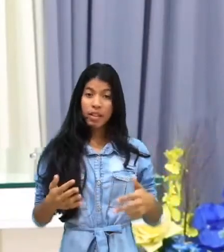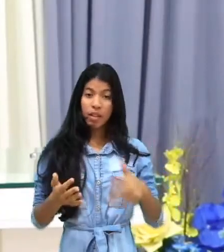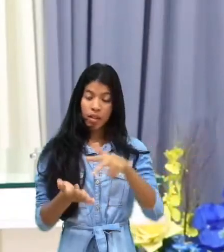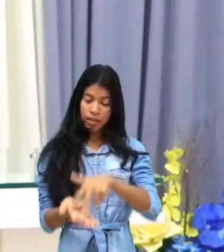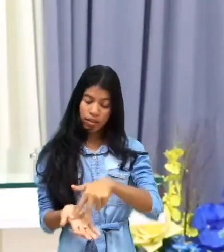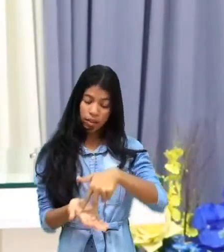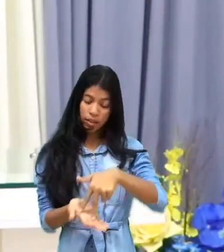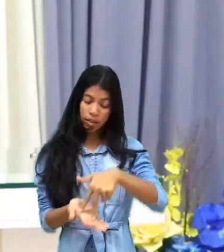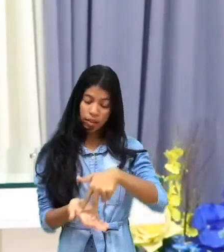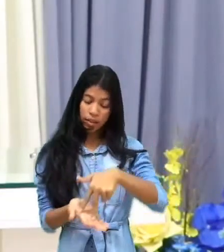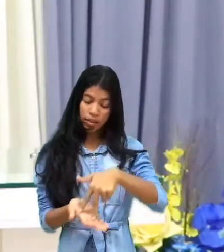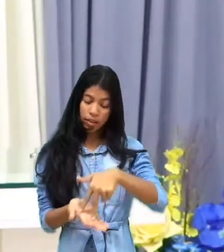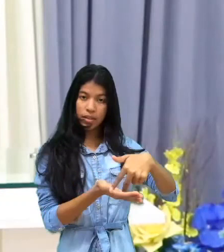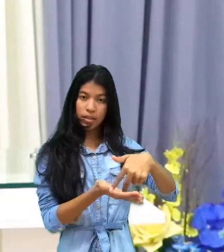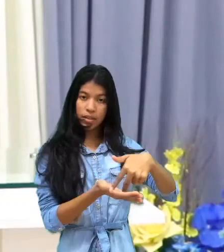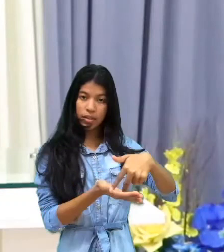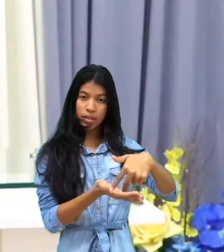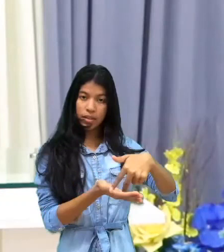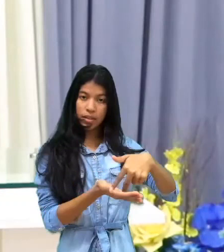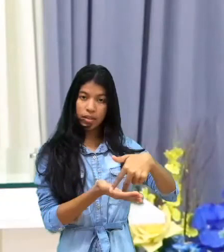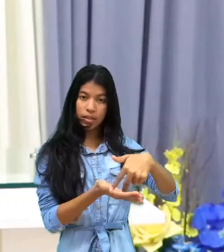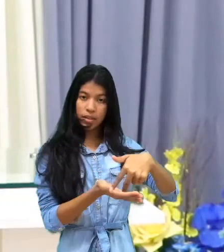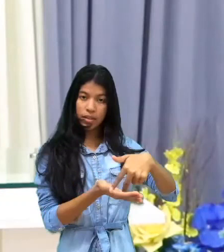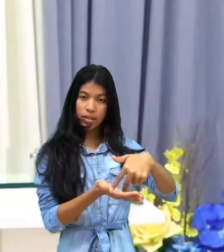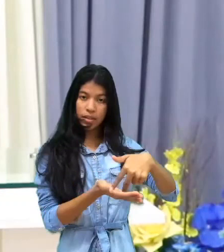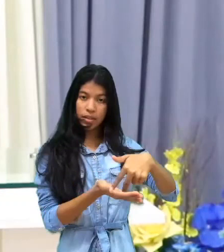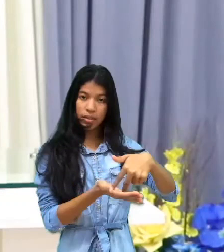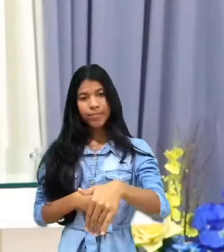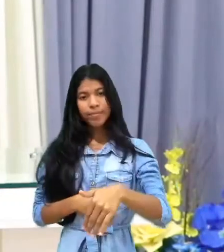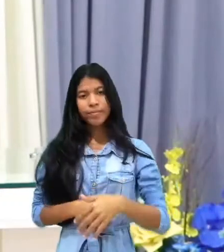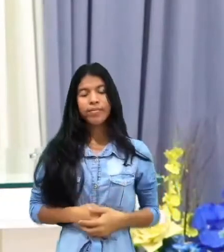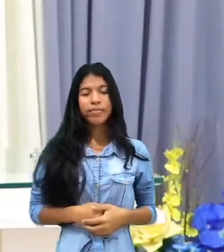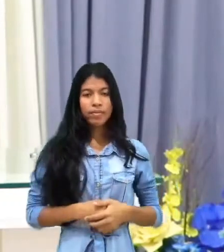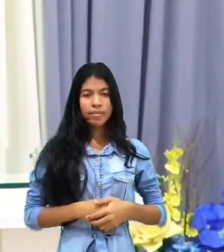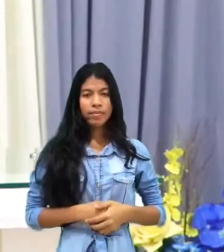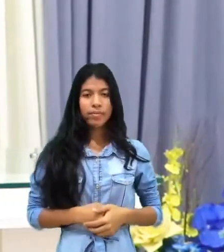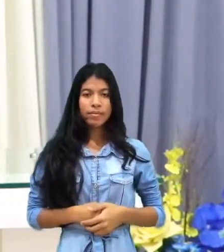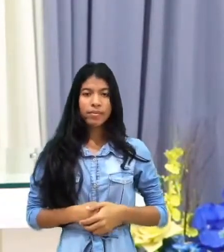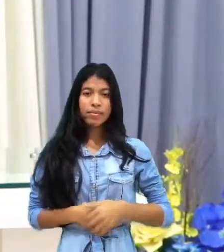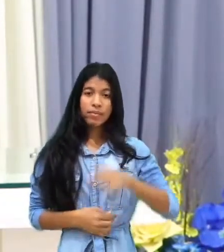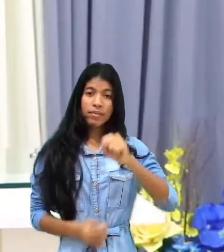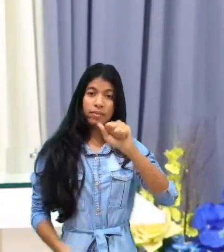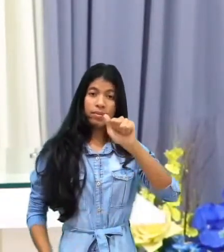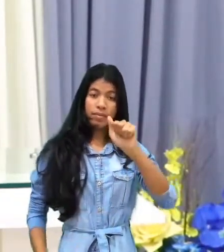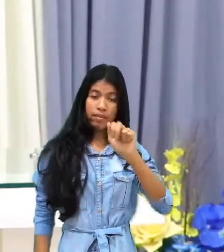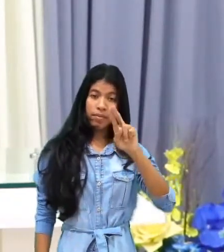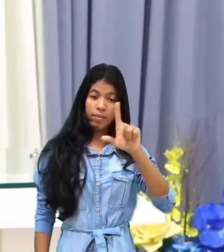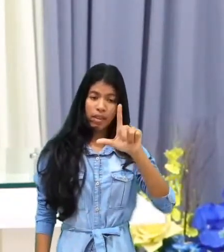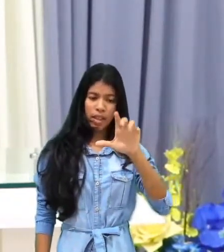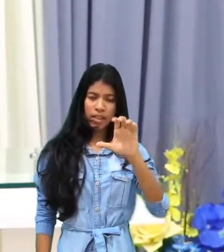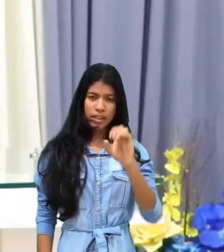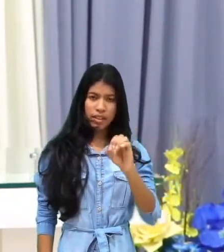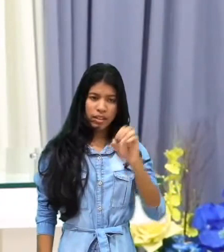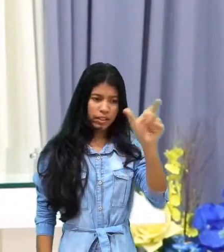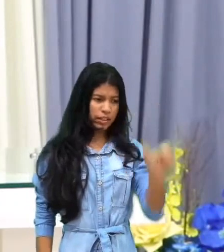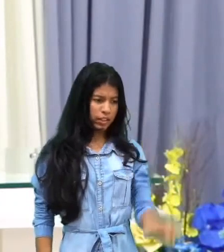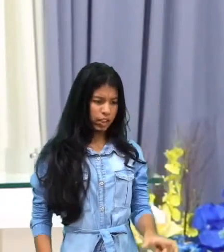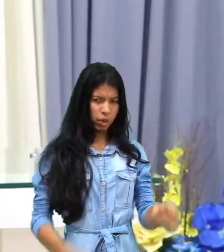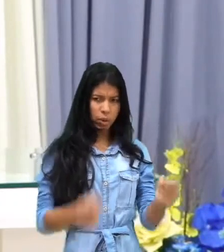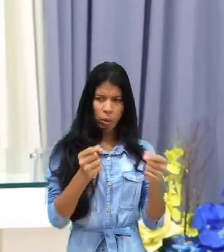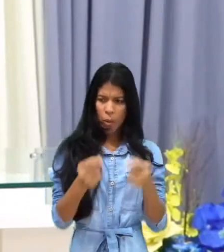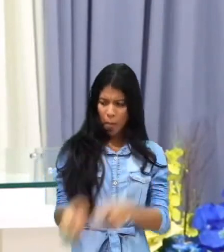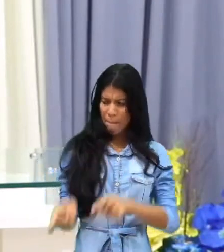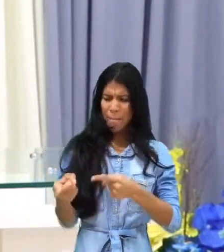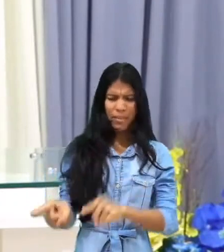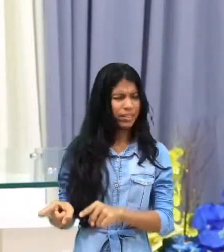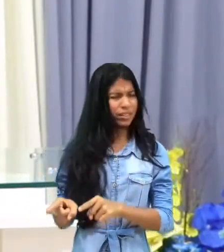dali, e daí para frente, nunca mais Saulo quis perseguir ninguém, porque agora